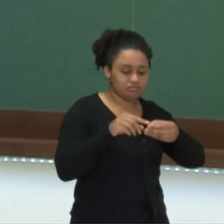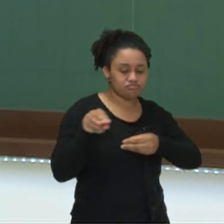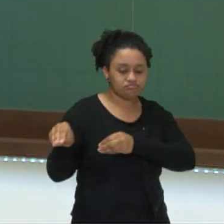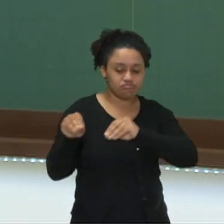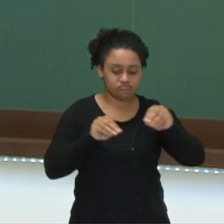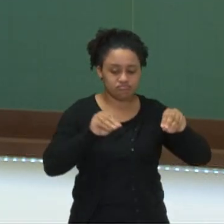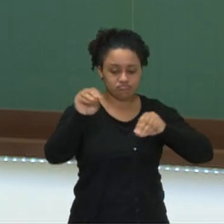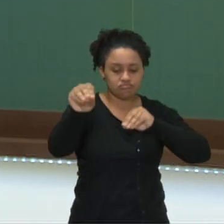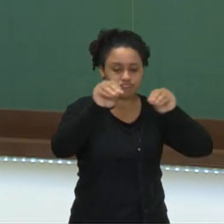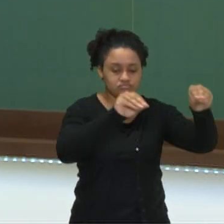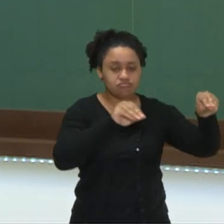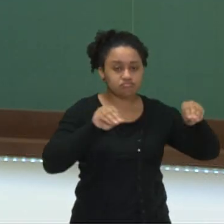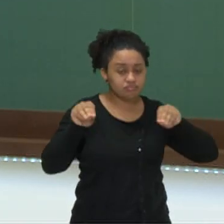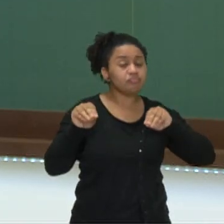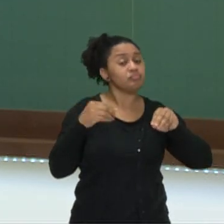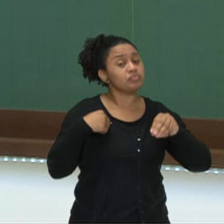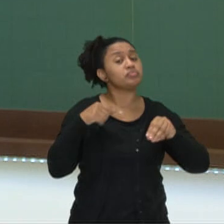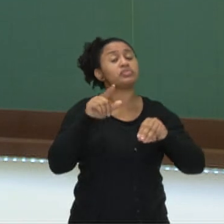Então você que